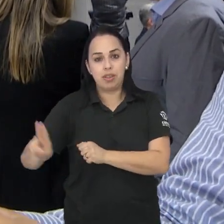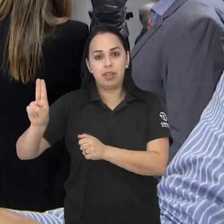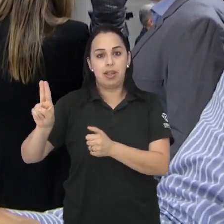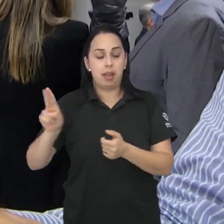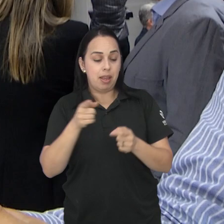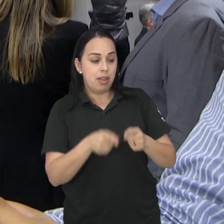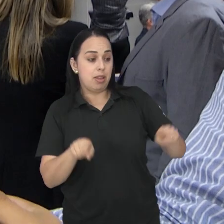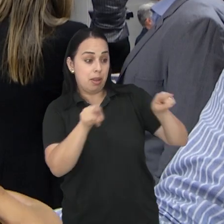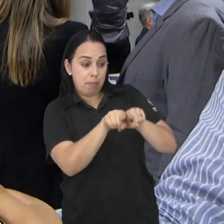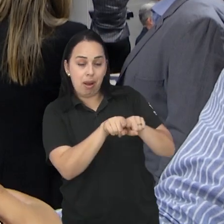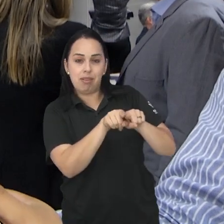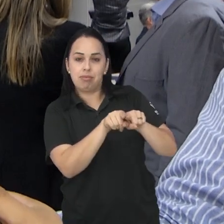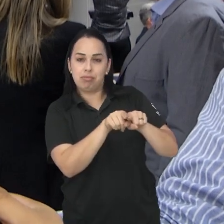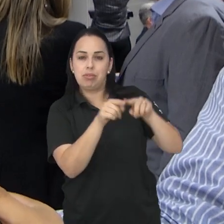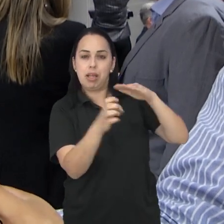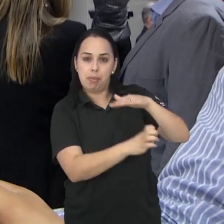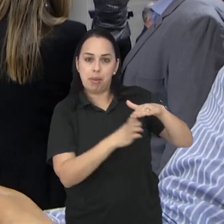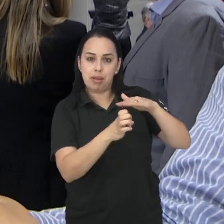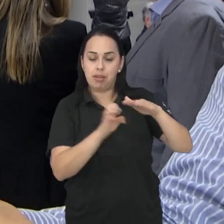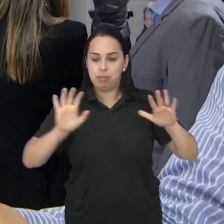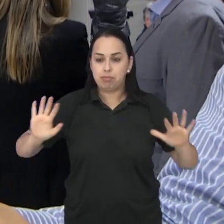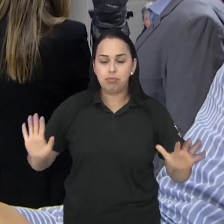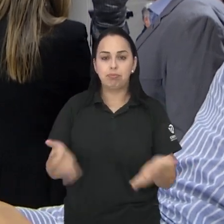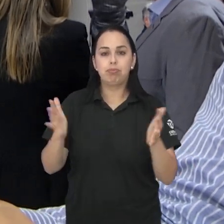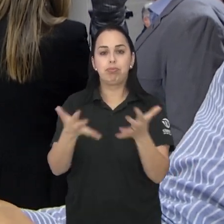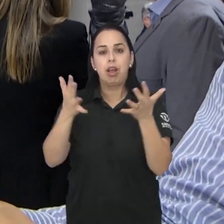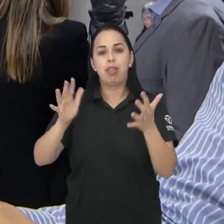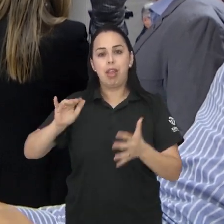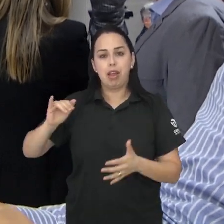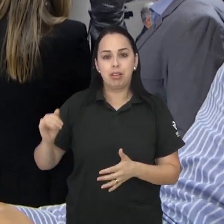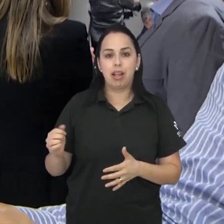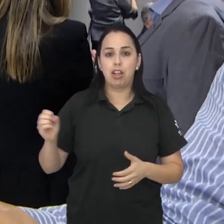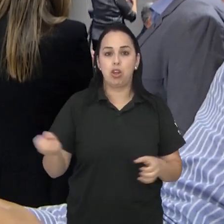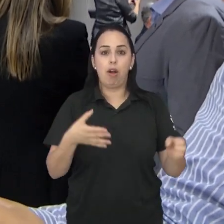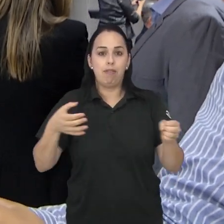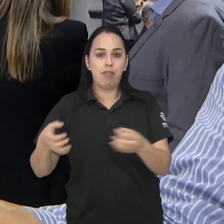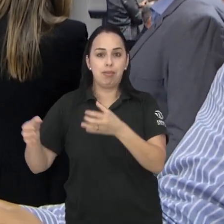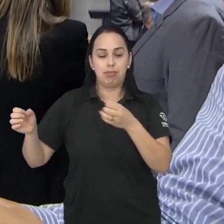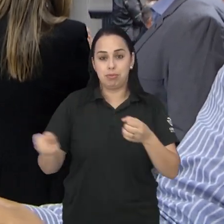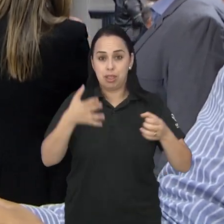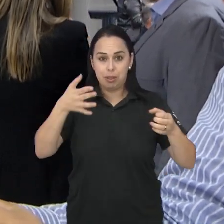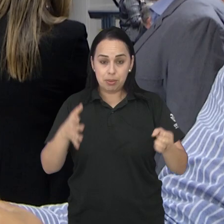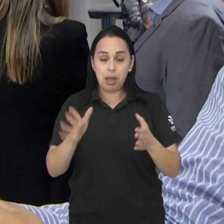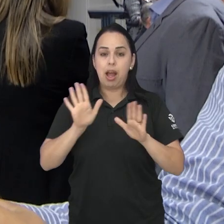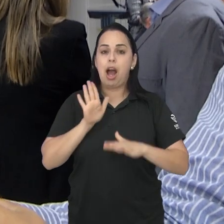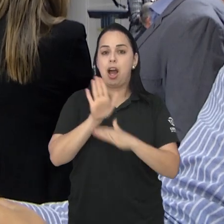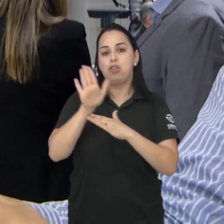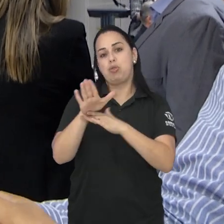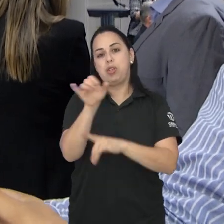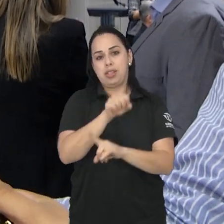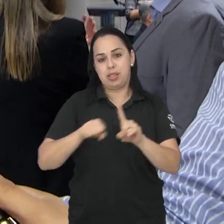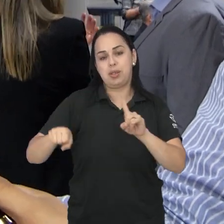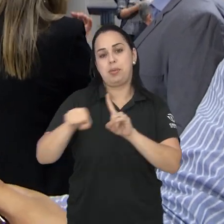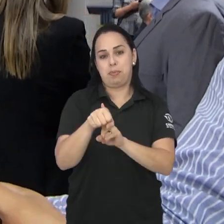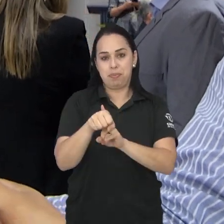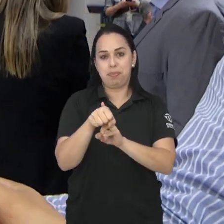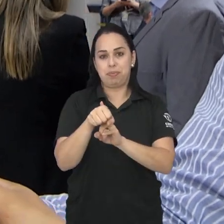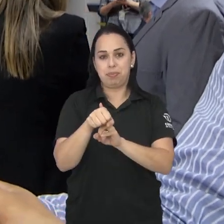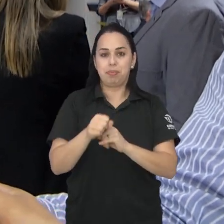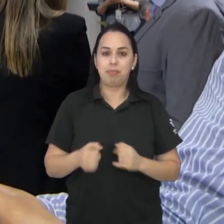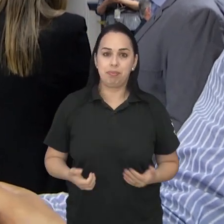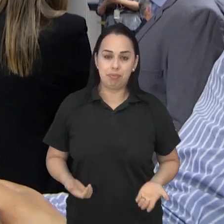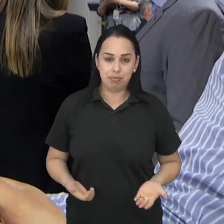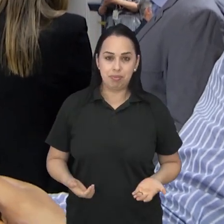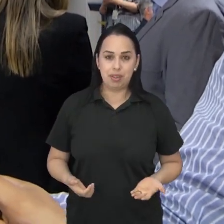e ao lado das empresas, que fomentam a inovação. Todos nós sabemos que inovação e industrialização traz muita riqueza para toda a sociedade e